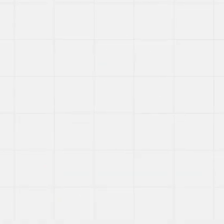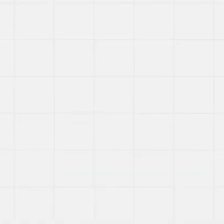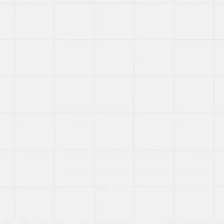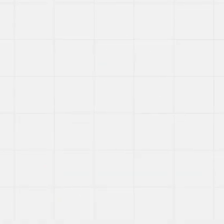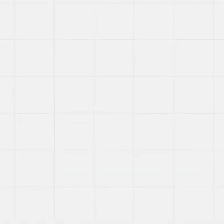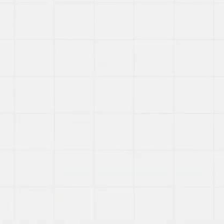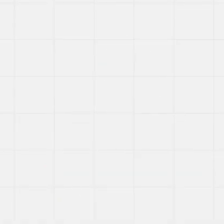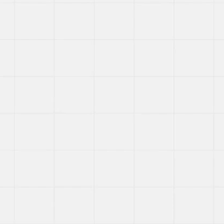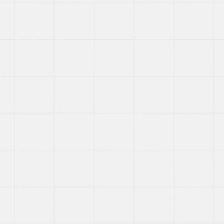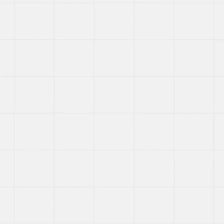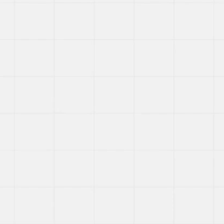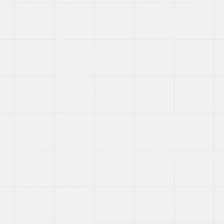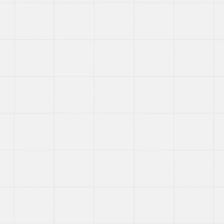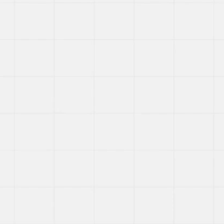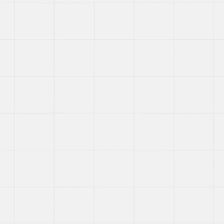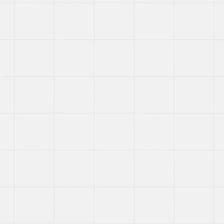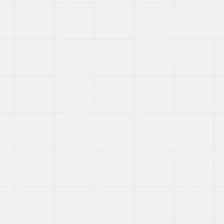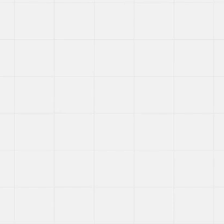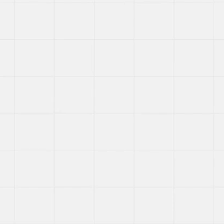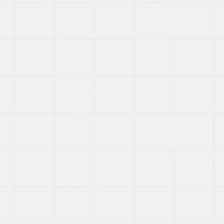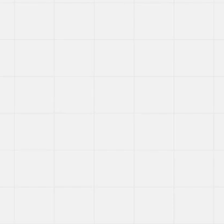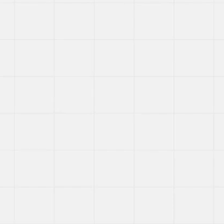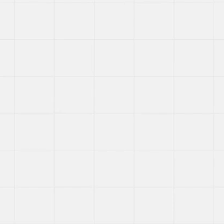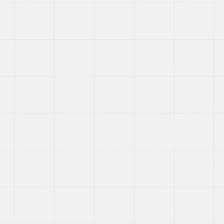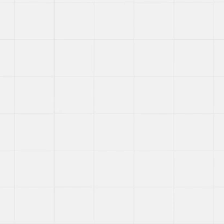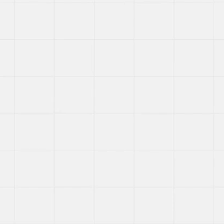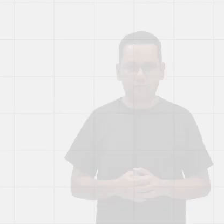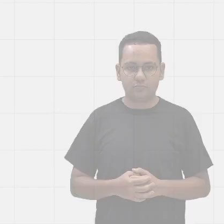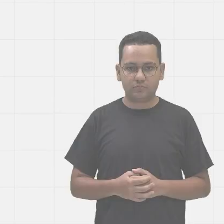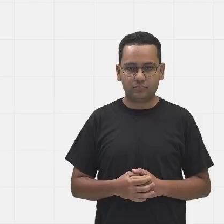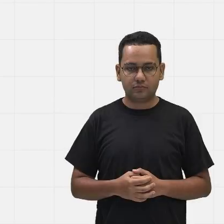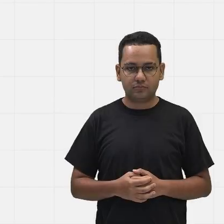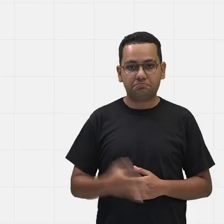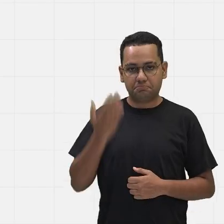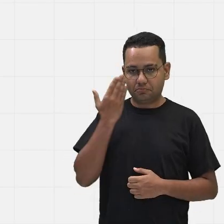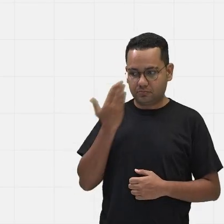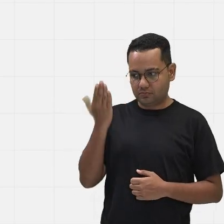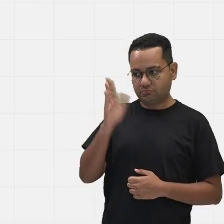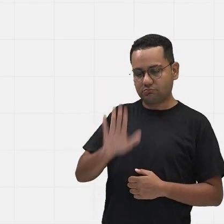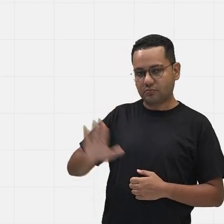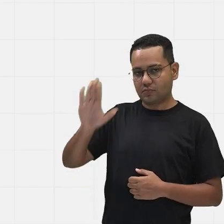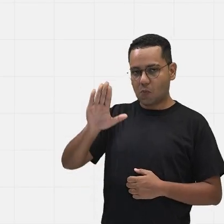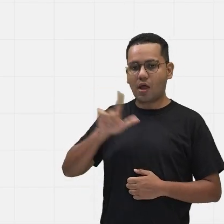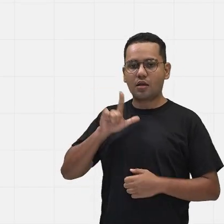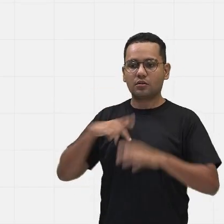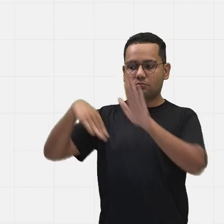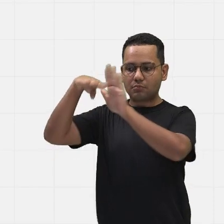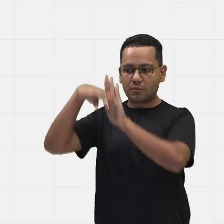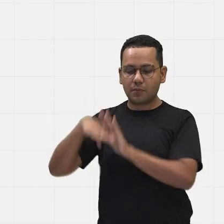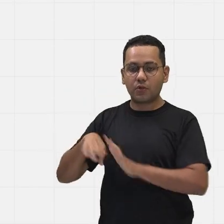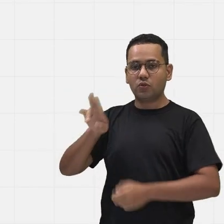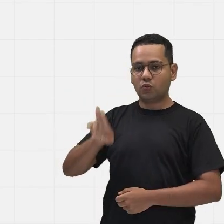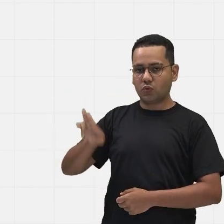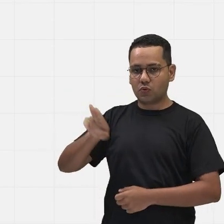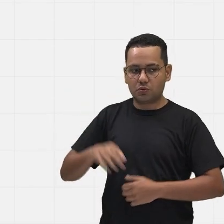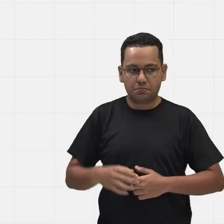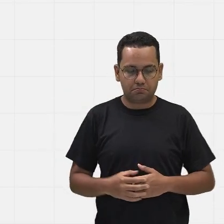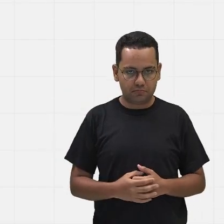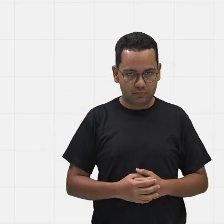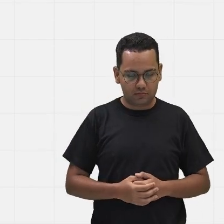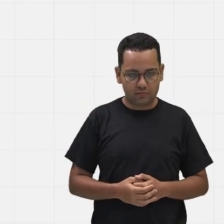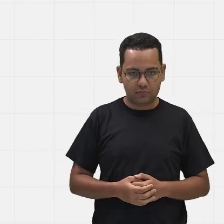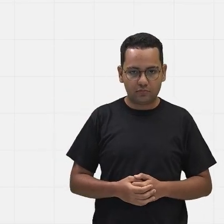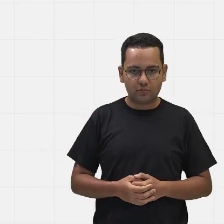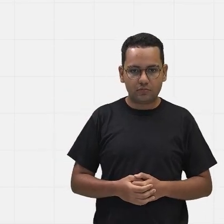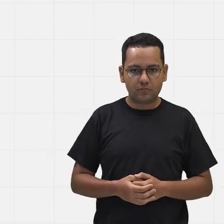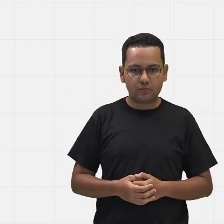do IPTV com a lista de usuários. Gente, essa interface aí, esse layout, ele